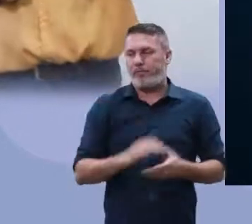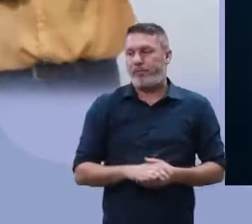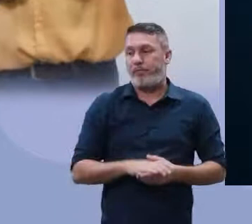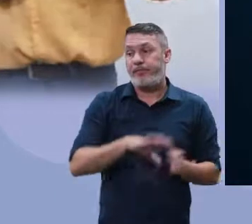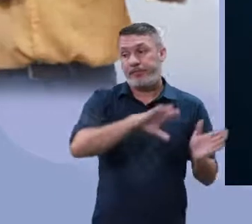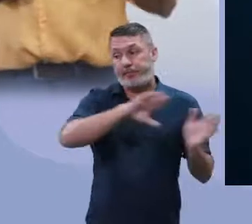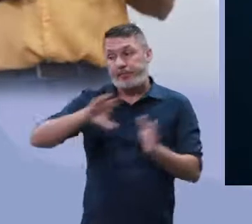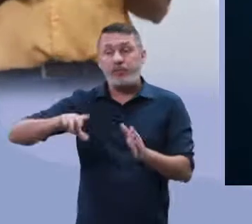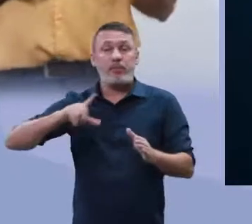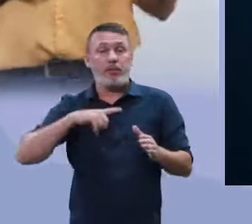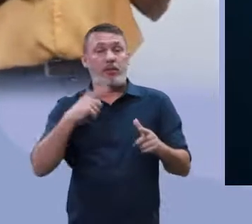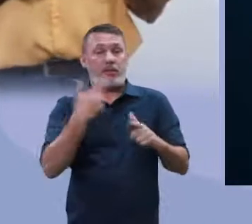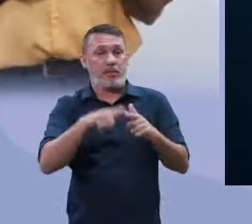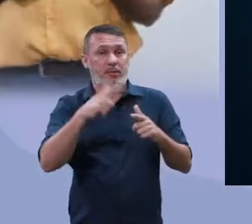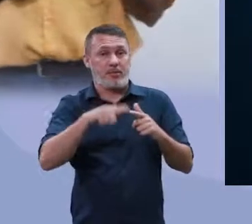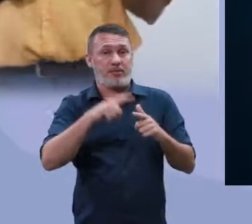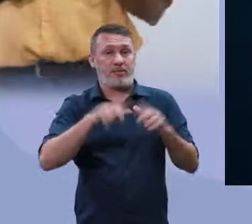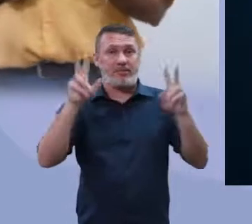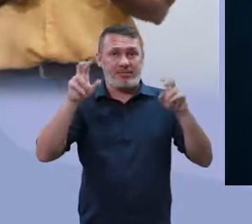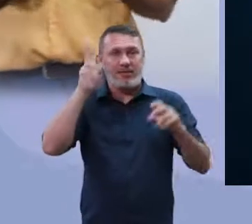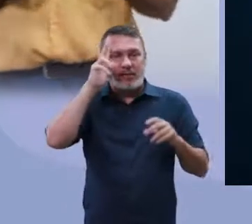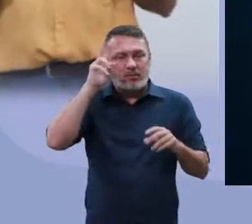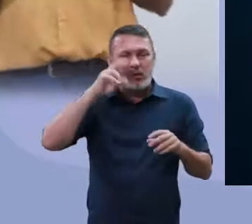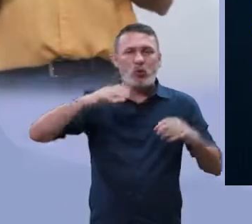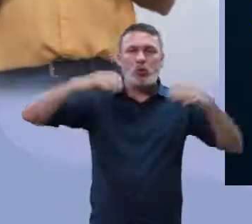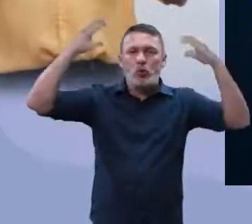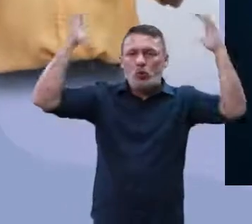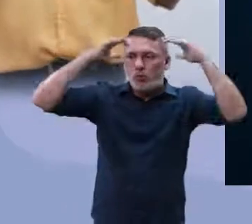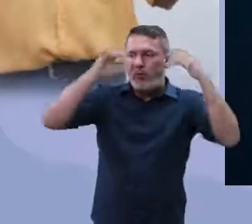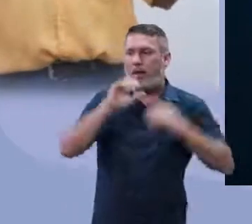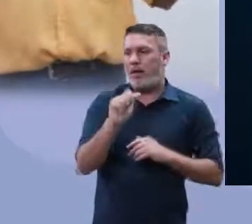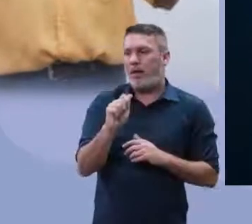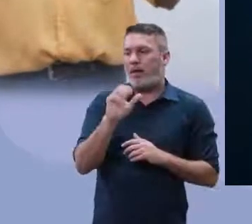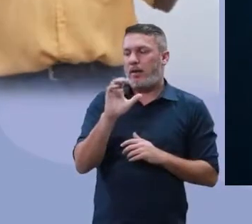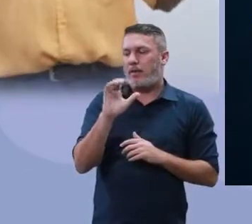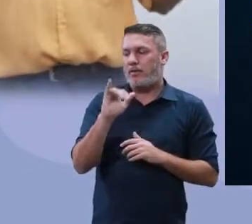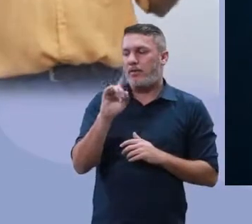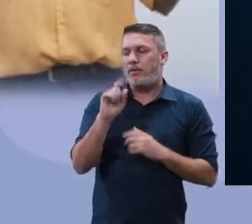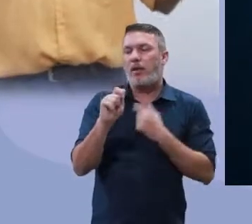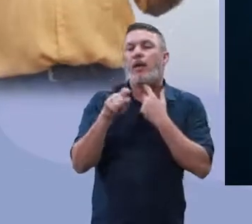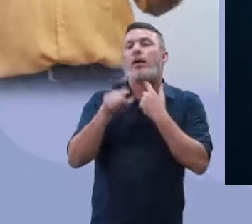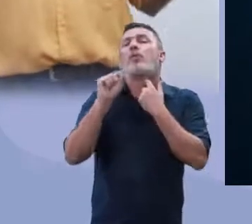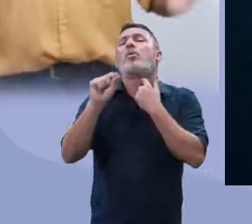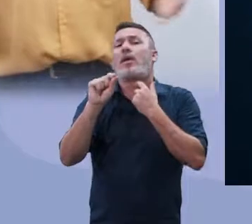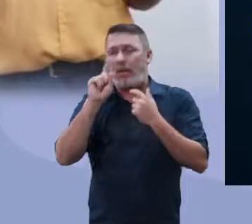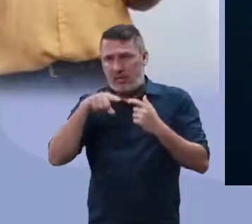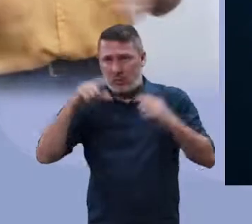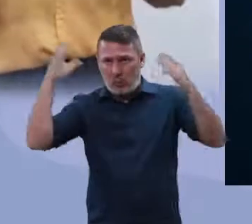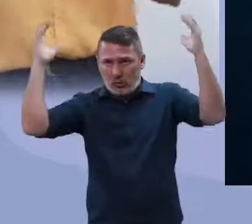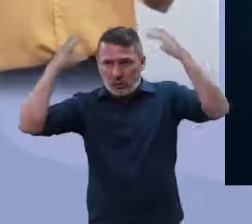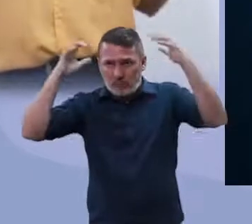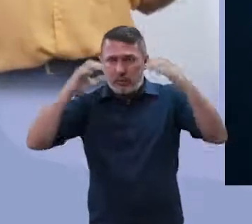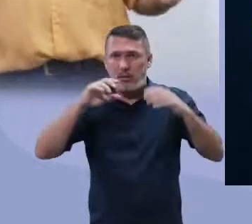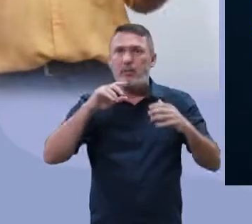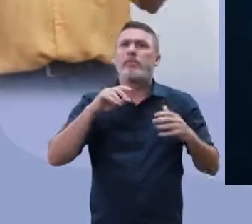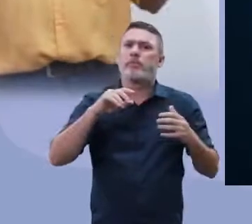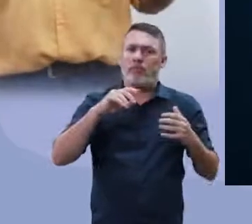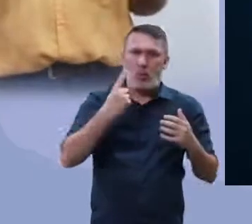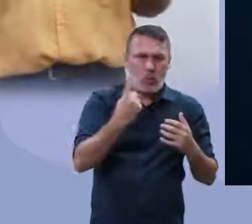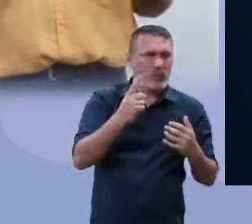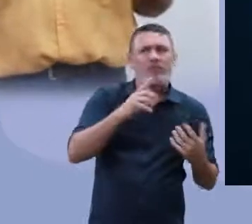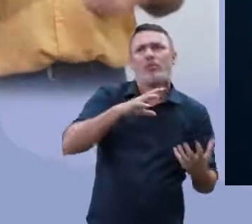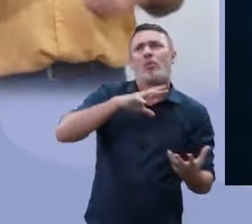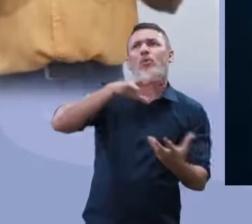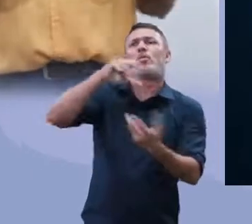falar daquele problema ambiental urbano, que era a chuva ácida, mas temos que lembrar que a chuva ácida também atinge de forma global,